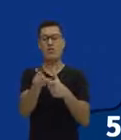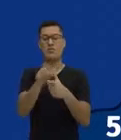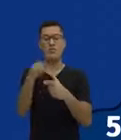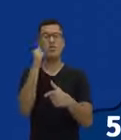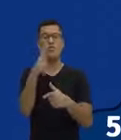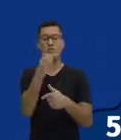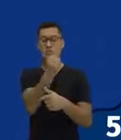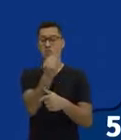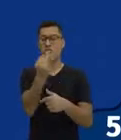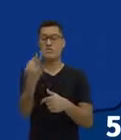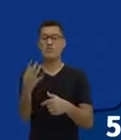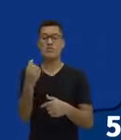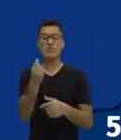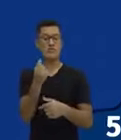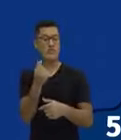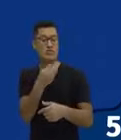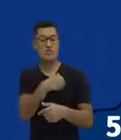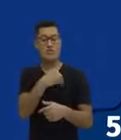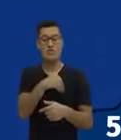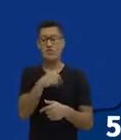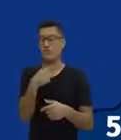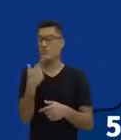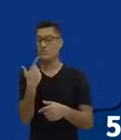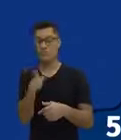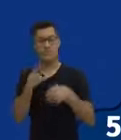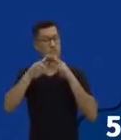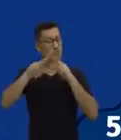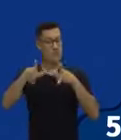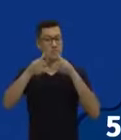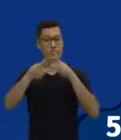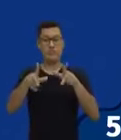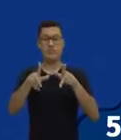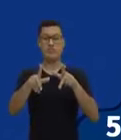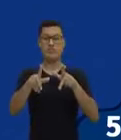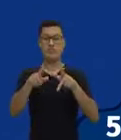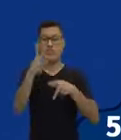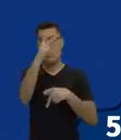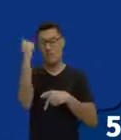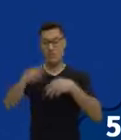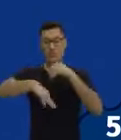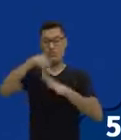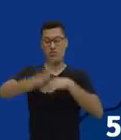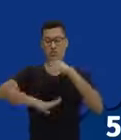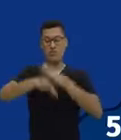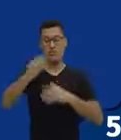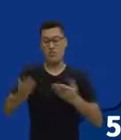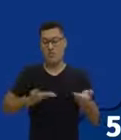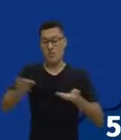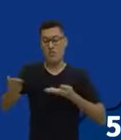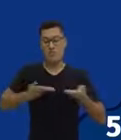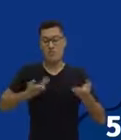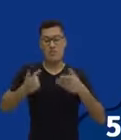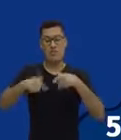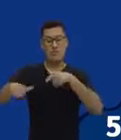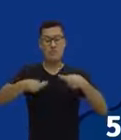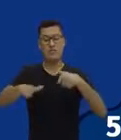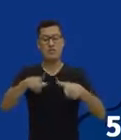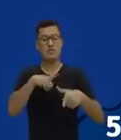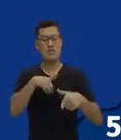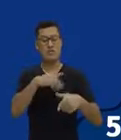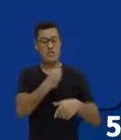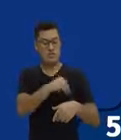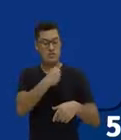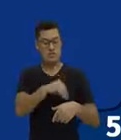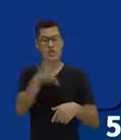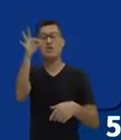Então, nesse caso aí, não é um valor fixo. Isso. E o exemplo que ele deu agora de um funcionário de uma empresa, ou então um funcionário público, que tem aquele salário fixo que ele recebe